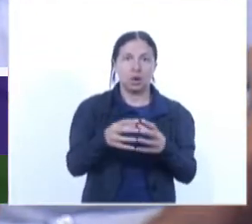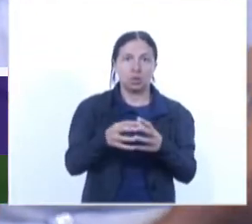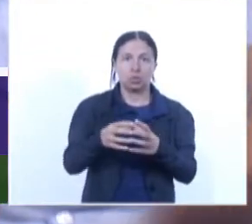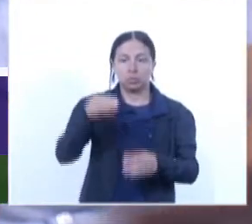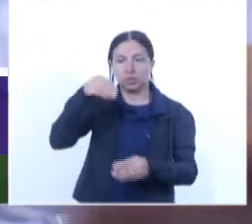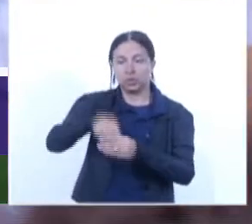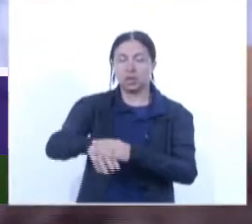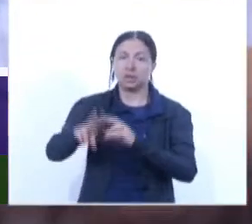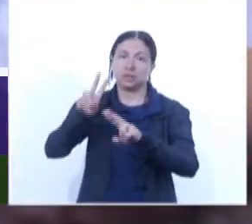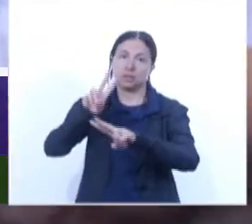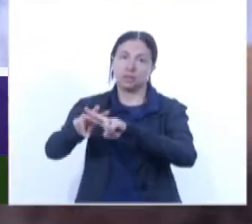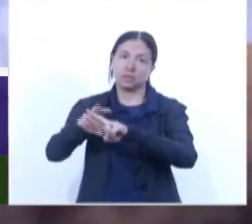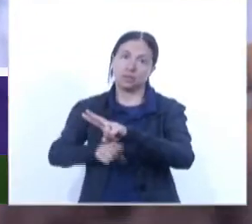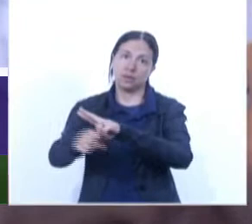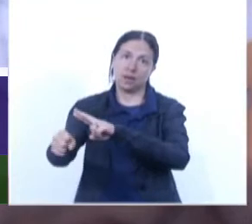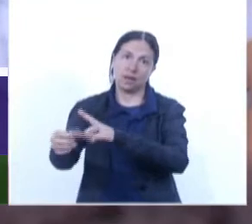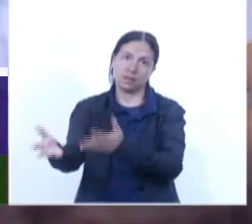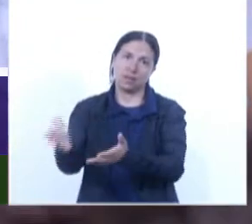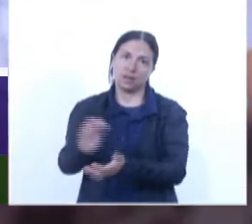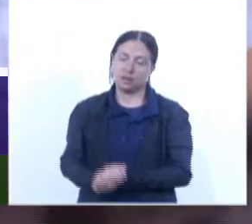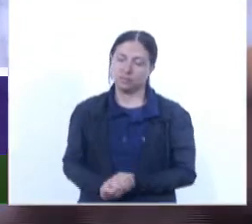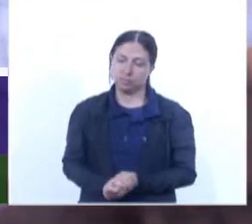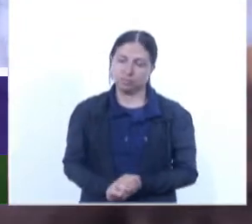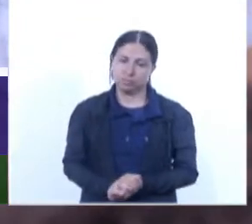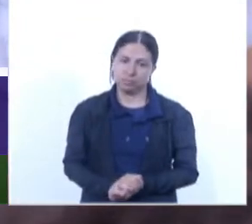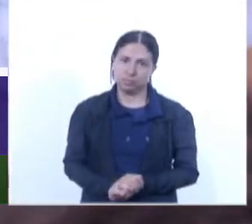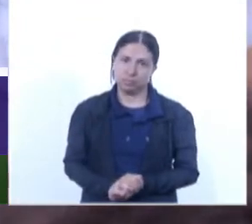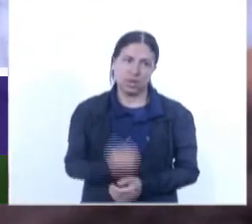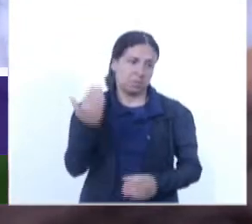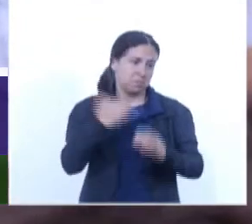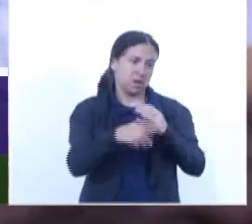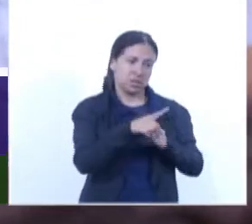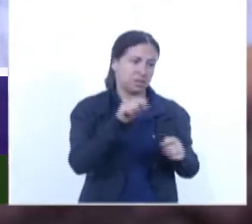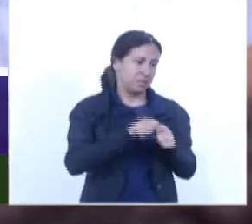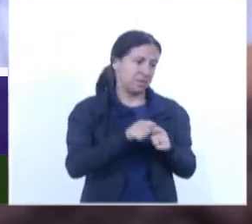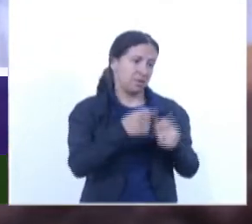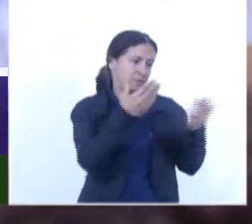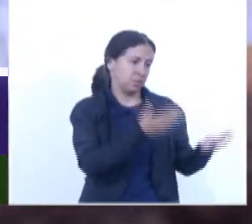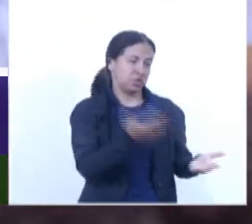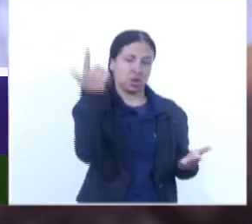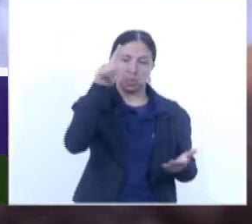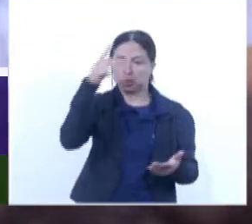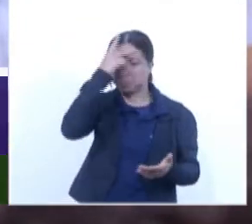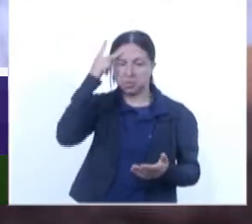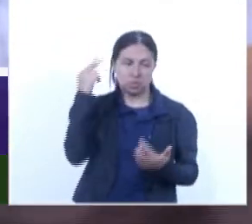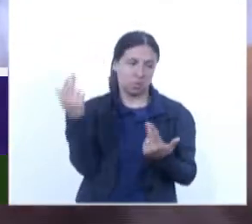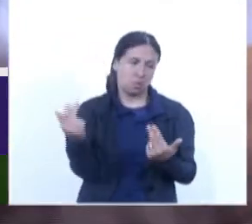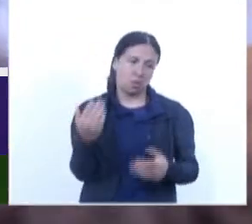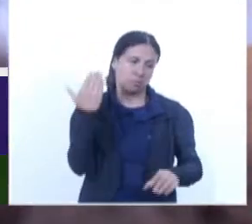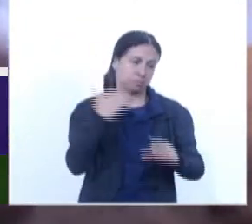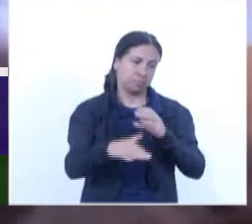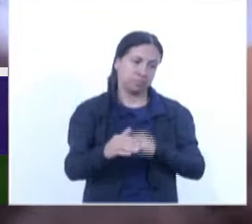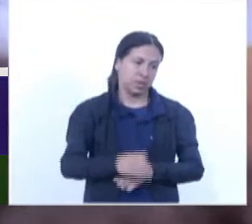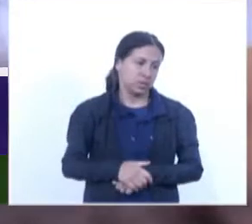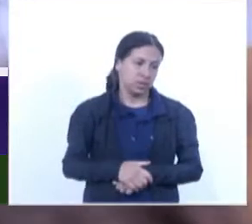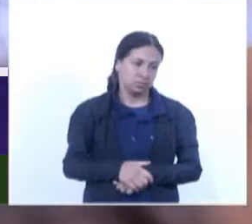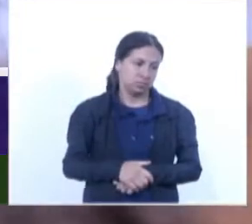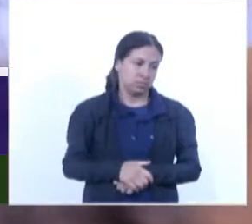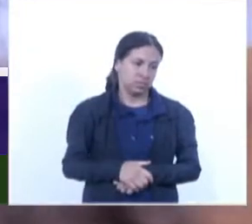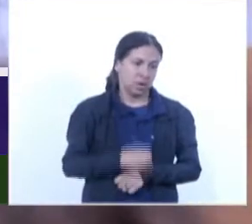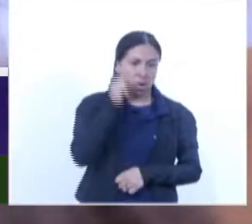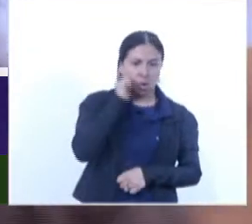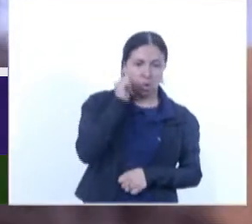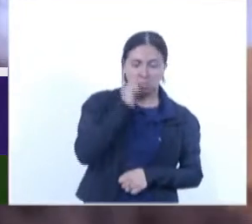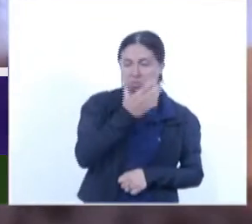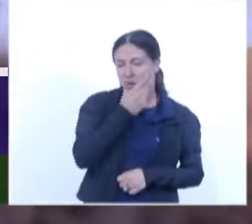que fazem tanto com vocês tanto com qualquer outro cidadão é não tem diferença de sexo tem que fazer nada